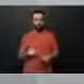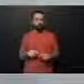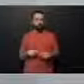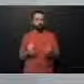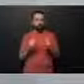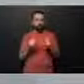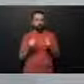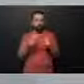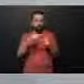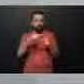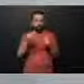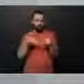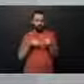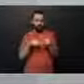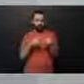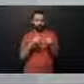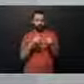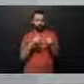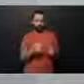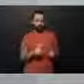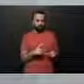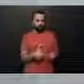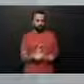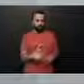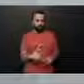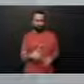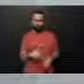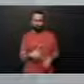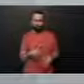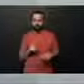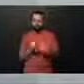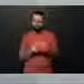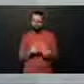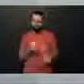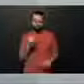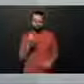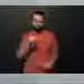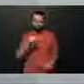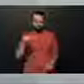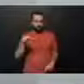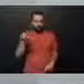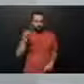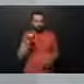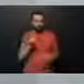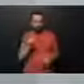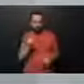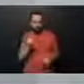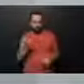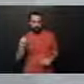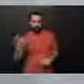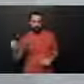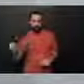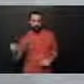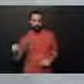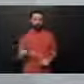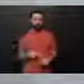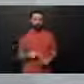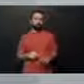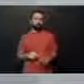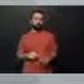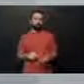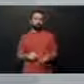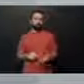100, uma placa que representa uma centena, mais 100. Outra placa que também representa